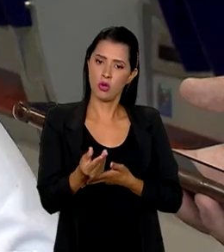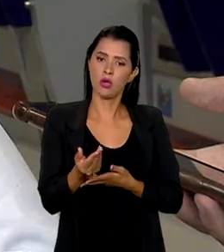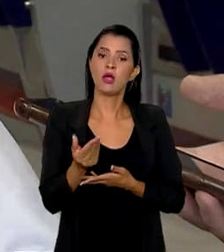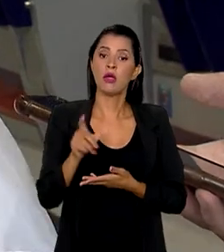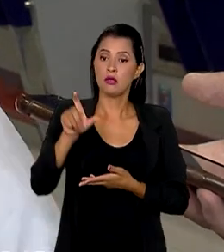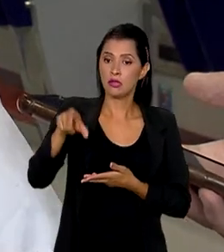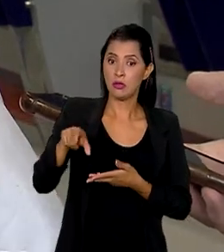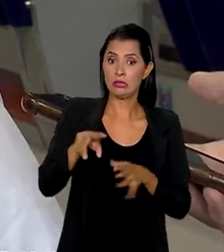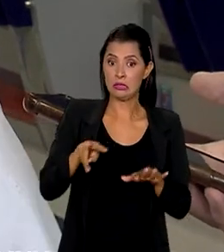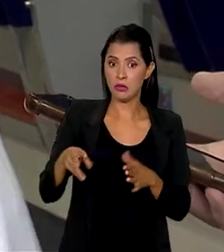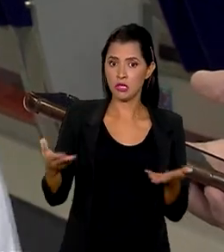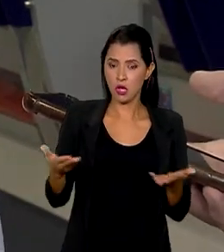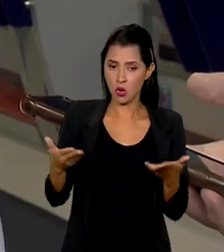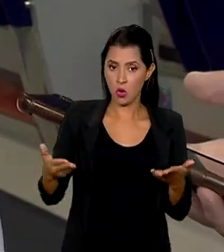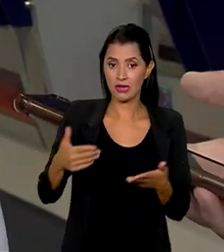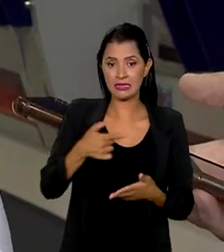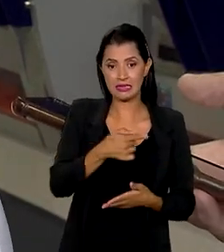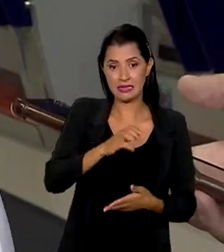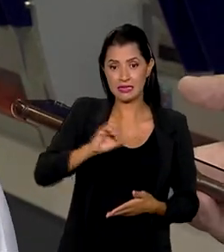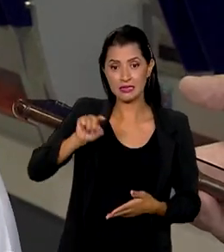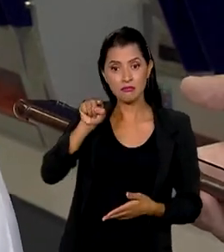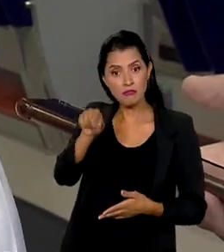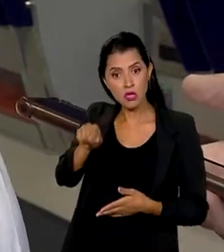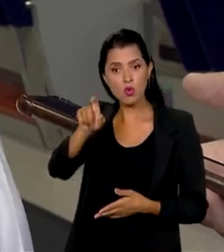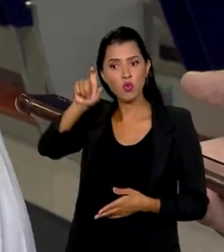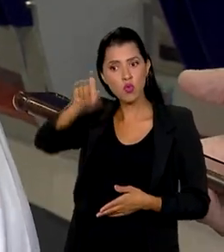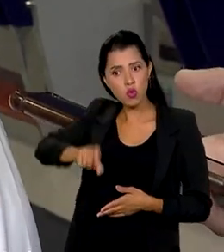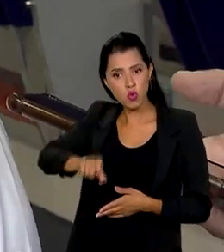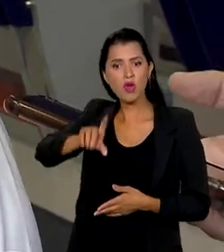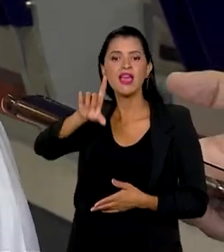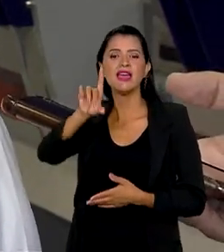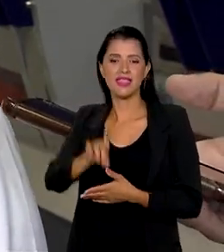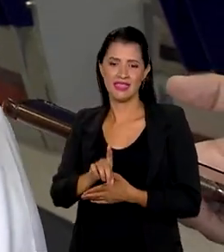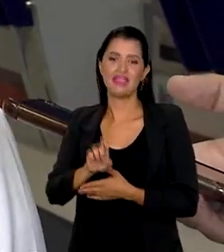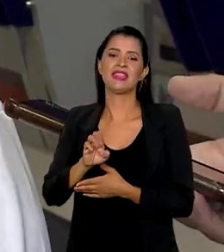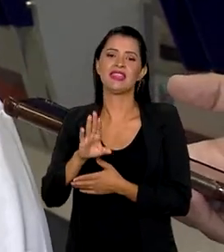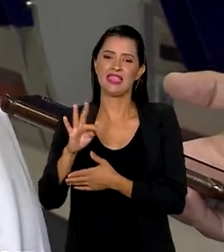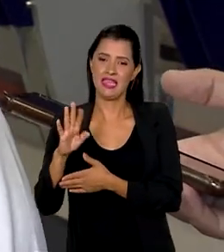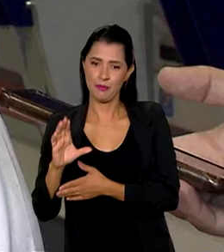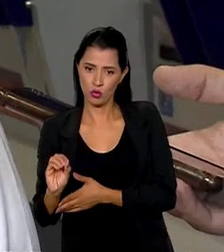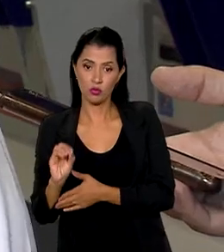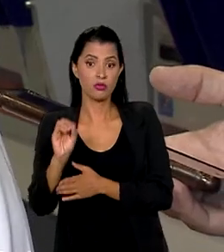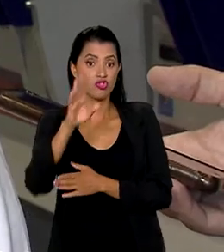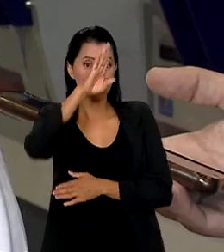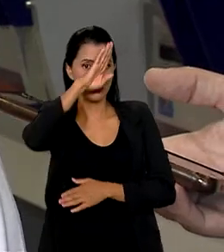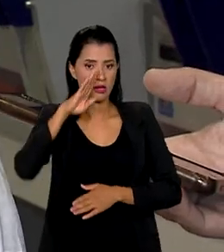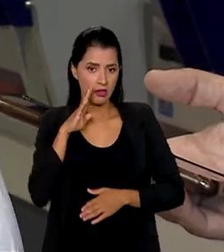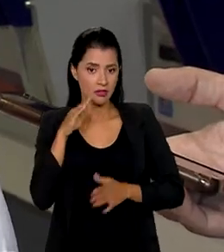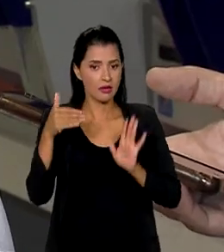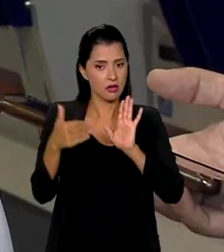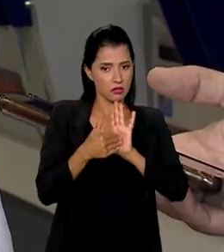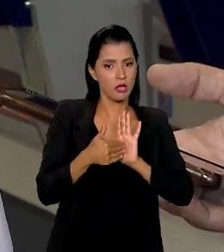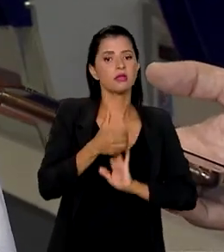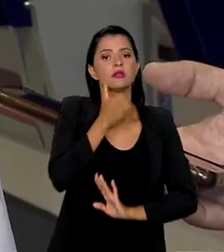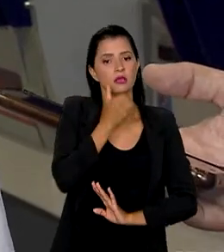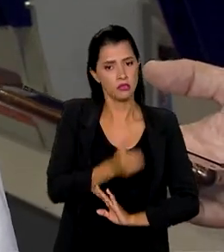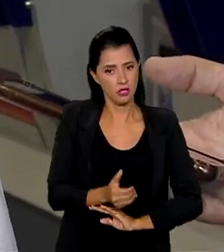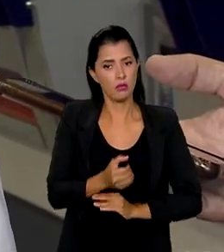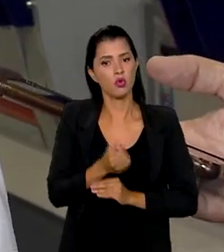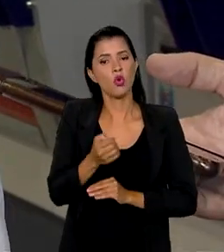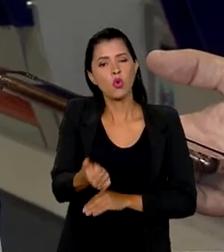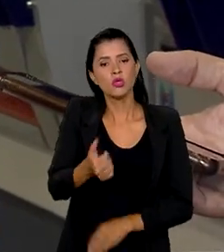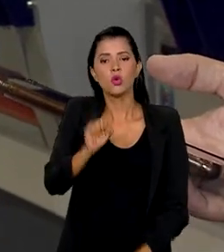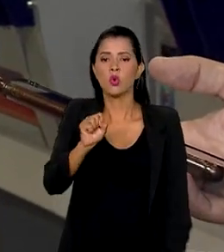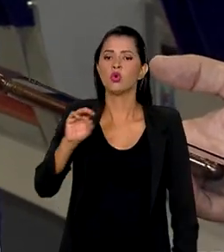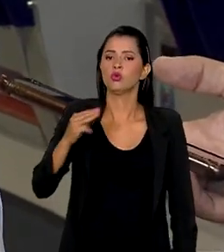distribuindo essa semana 700 mil cartões de débito gratuito, mas vai distribuir até dezembro quase